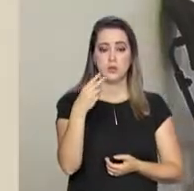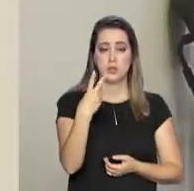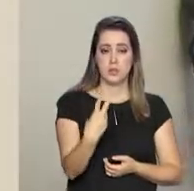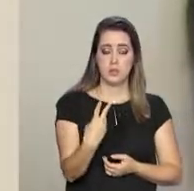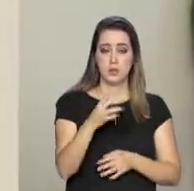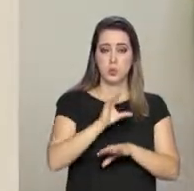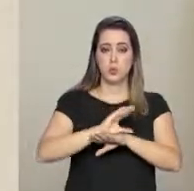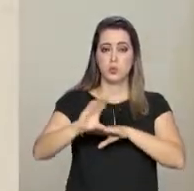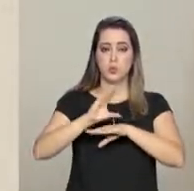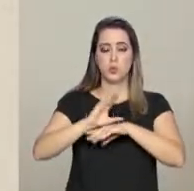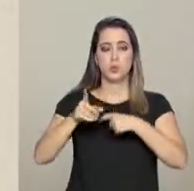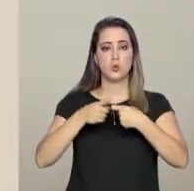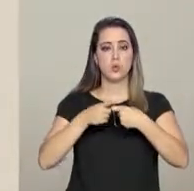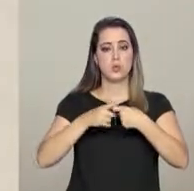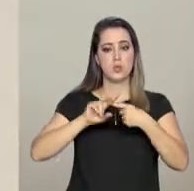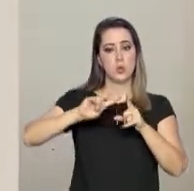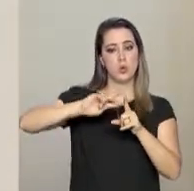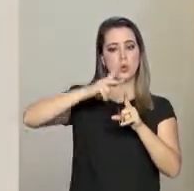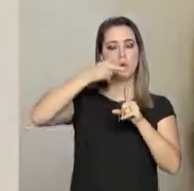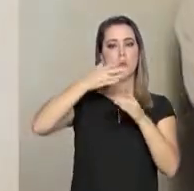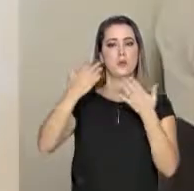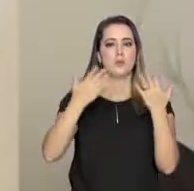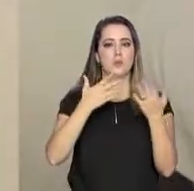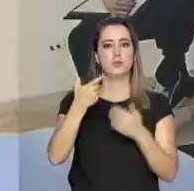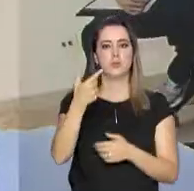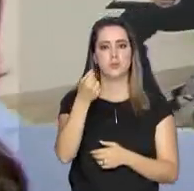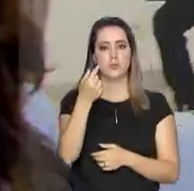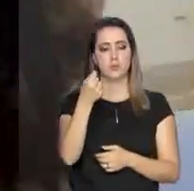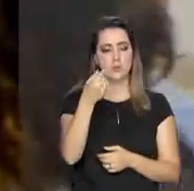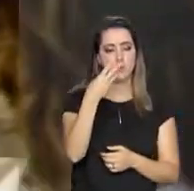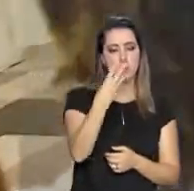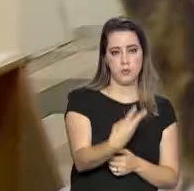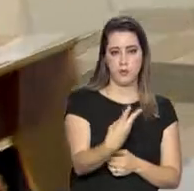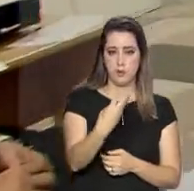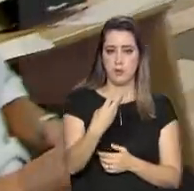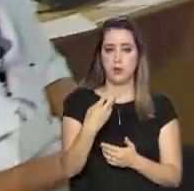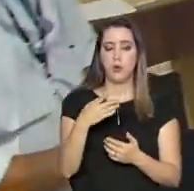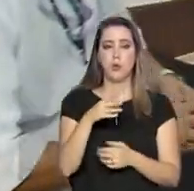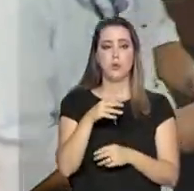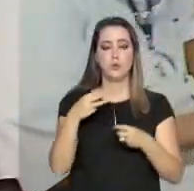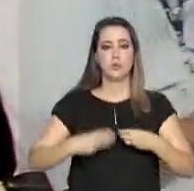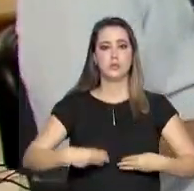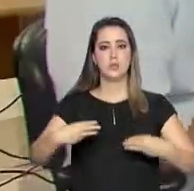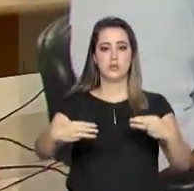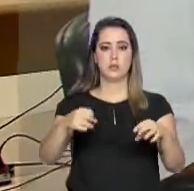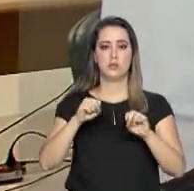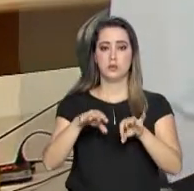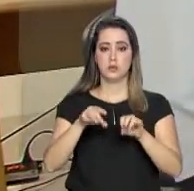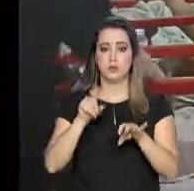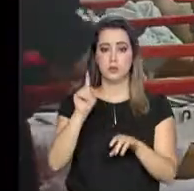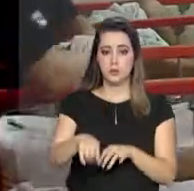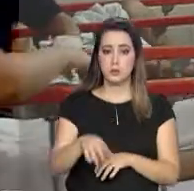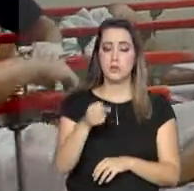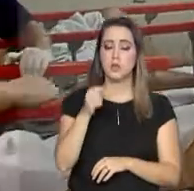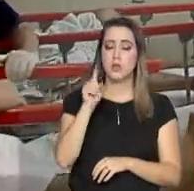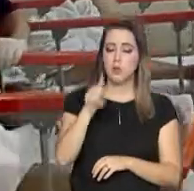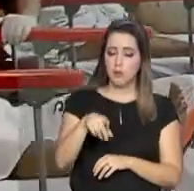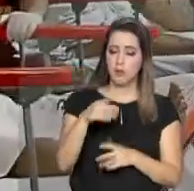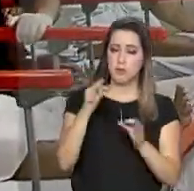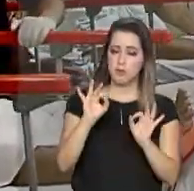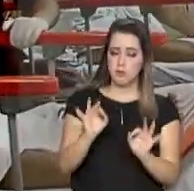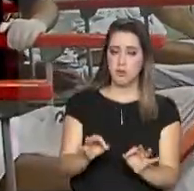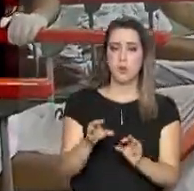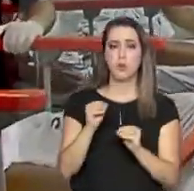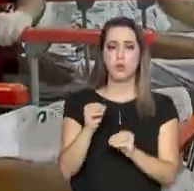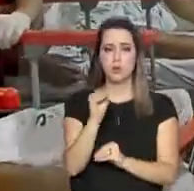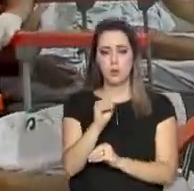medicina número que dobrou desde 2003 segundo o ministério da educação essa quantidade é suficiente para atender a população